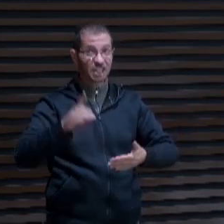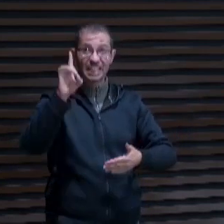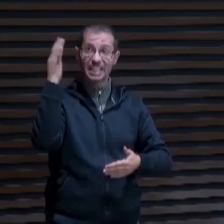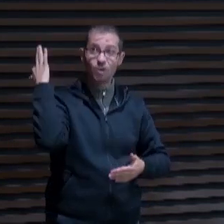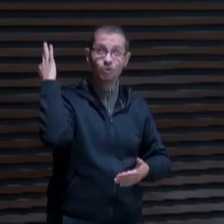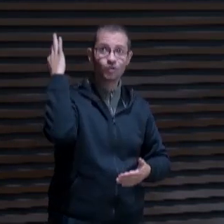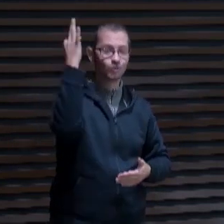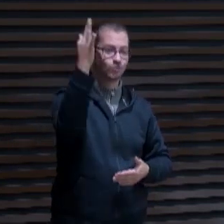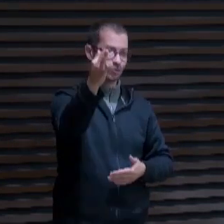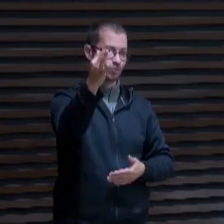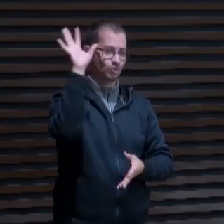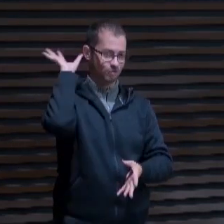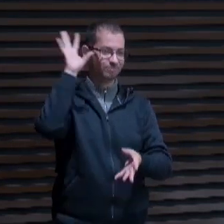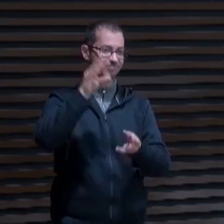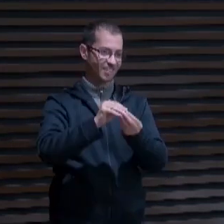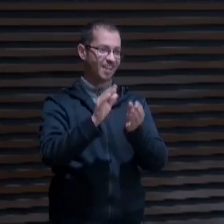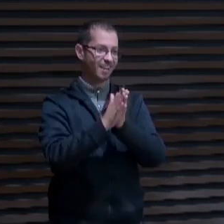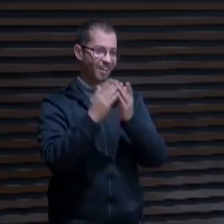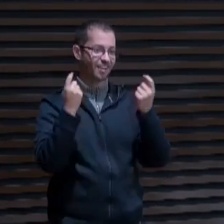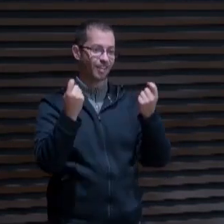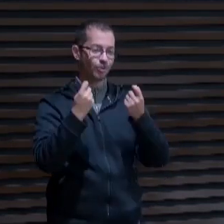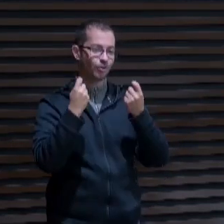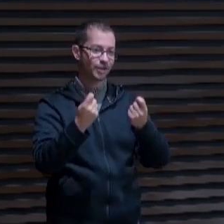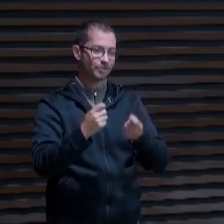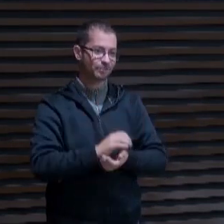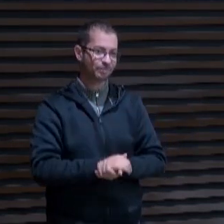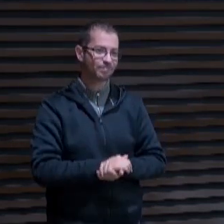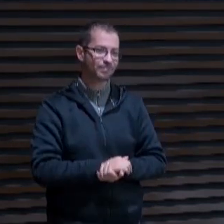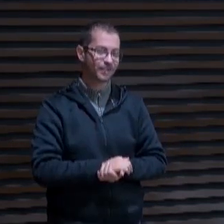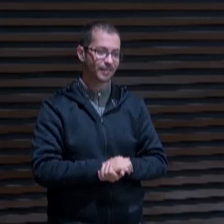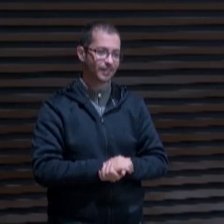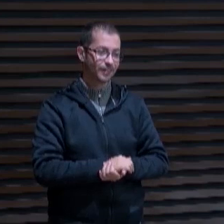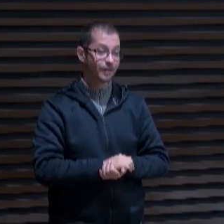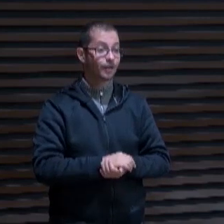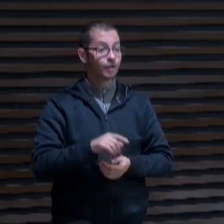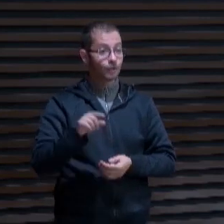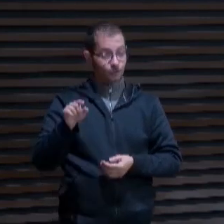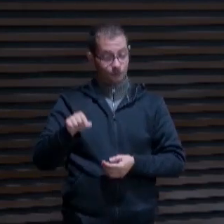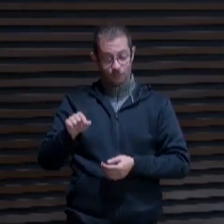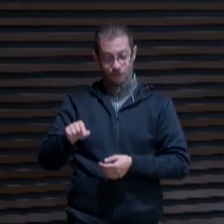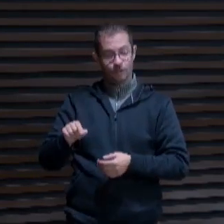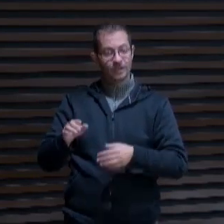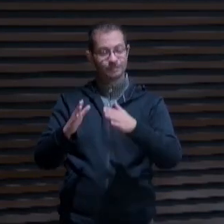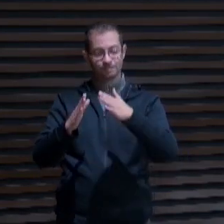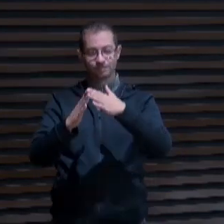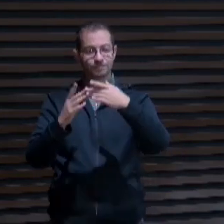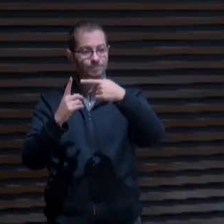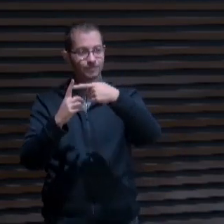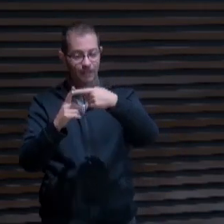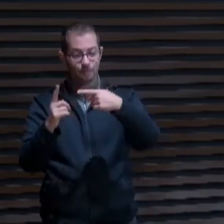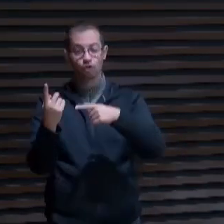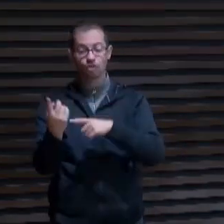de vir. Aleluia. O tabernáculo de Davi, ele fala da intimidade com Deus,